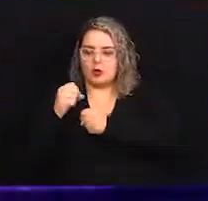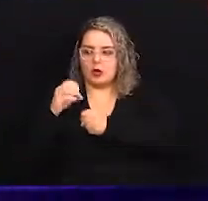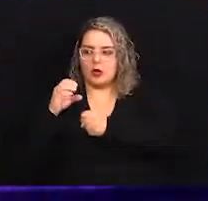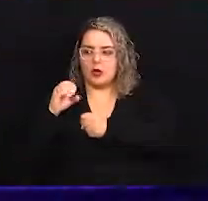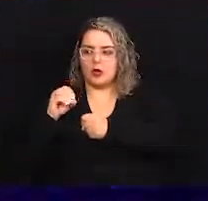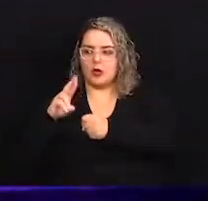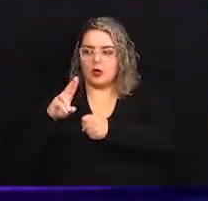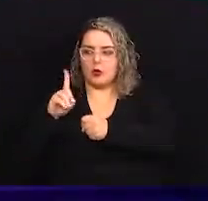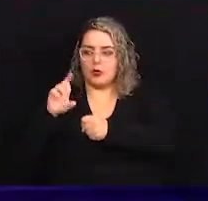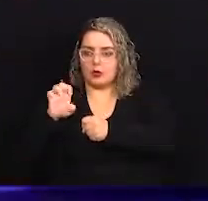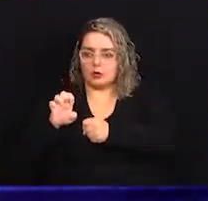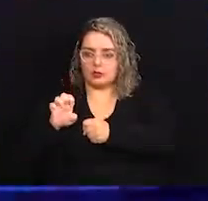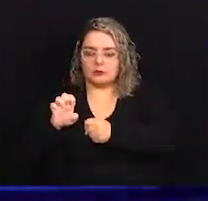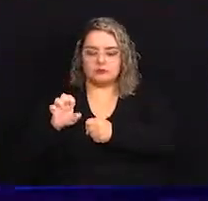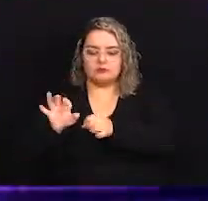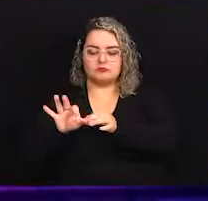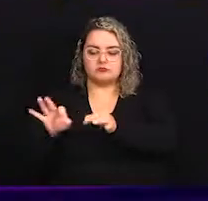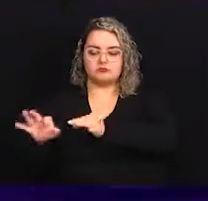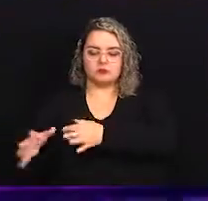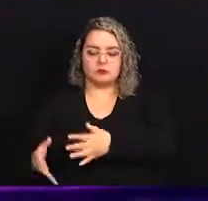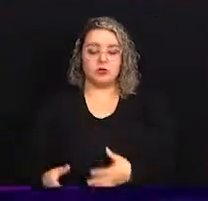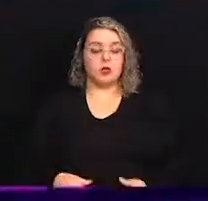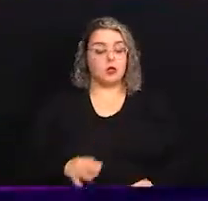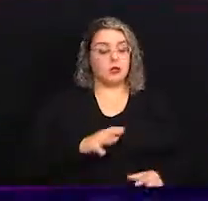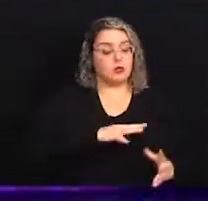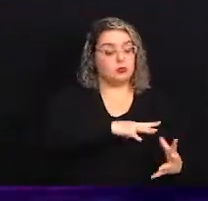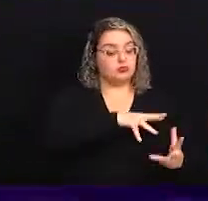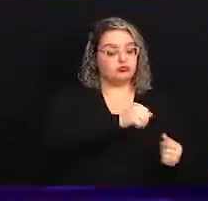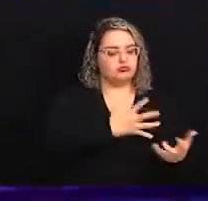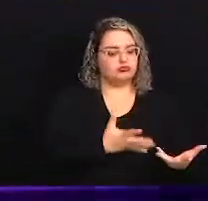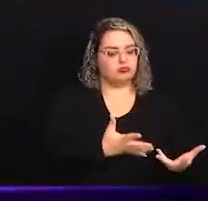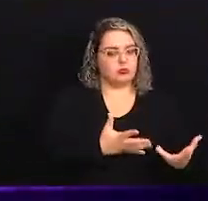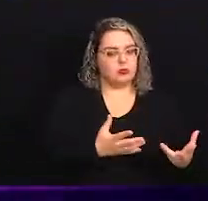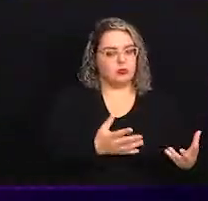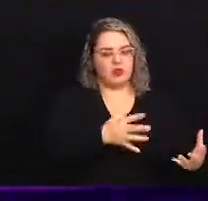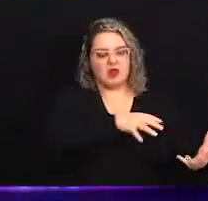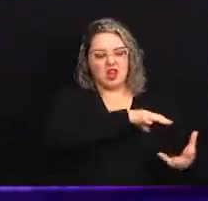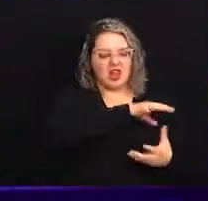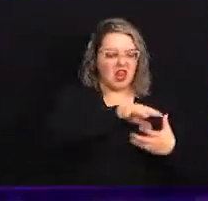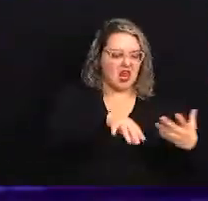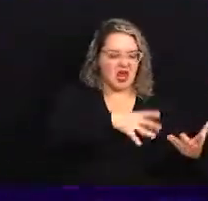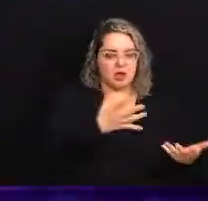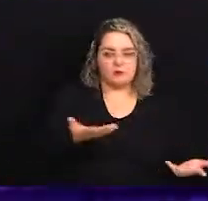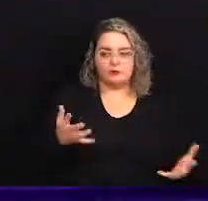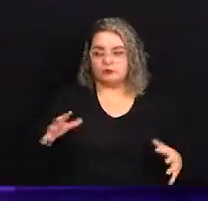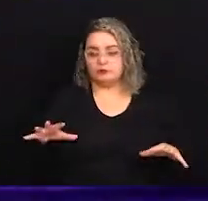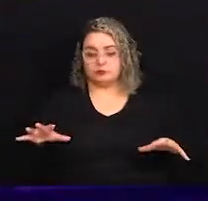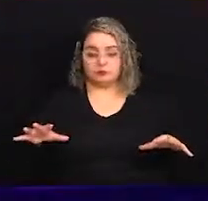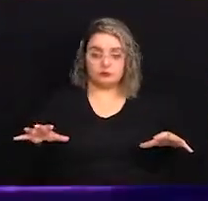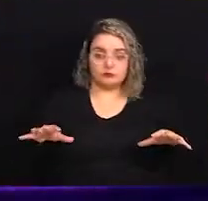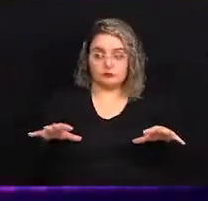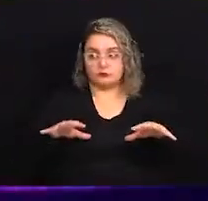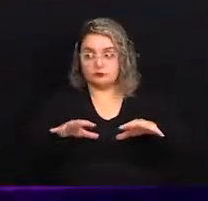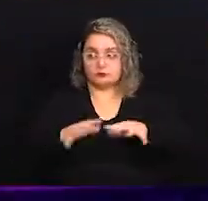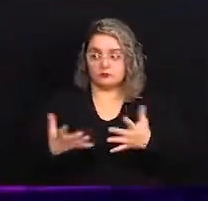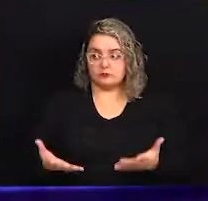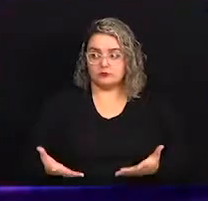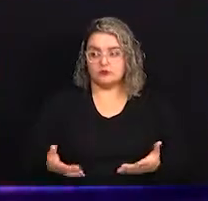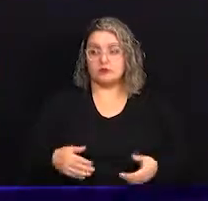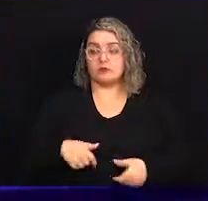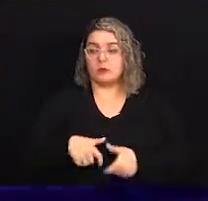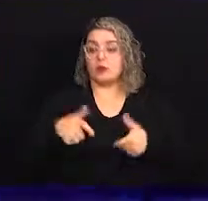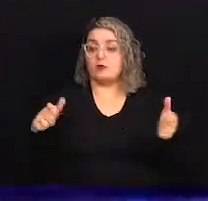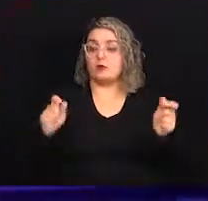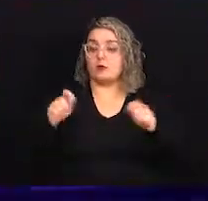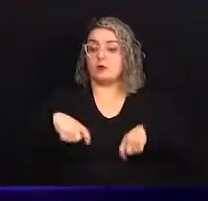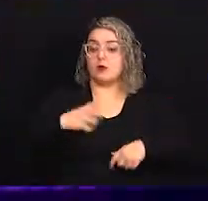seriam a Ordem e o Caos. E acaba que os líderes da Ordem começaram a ficar um pouco mais megalomaníacos, querendo muito